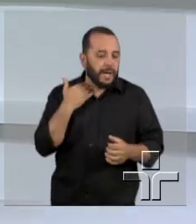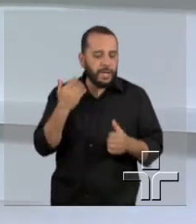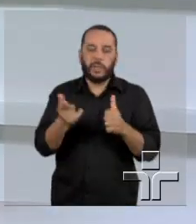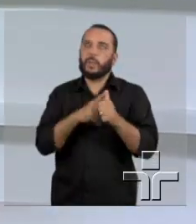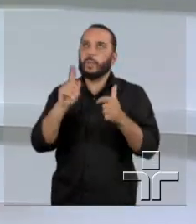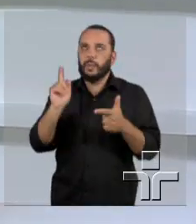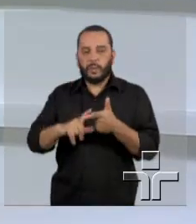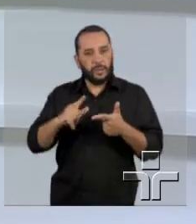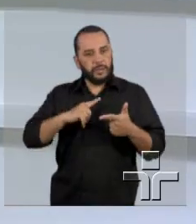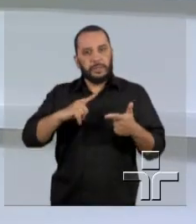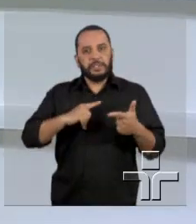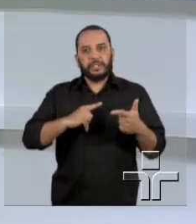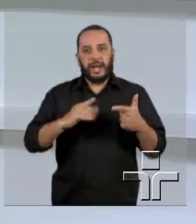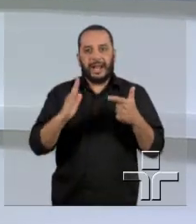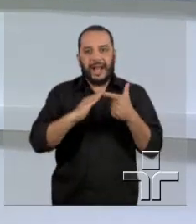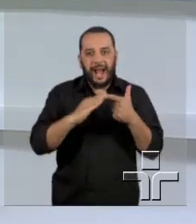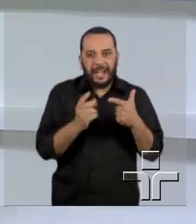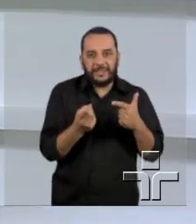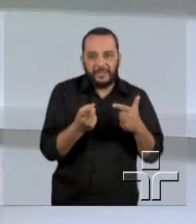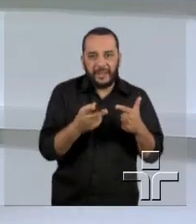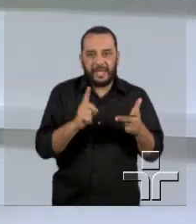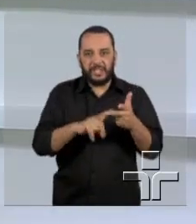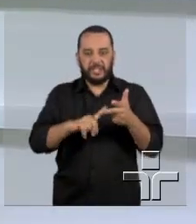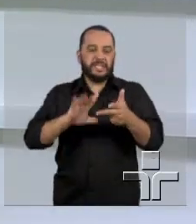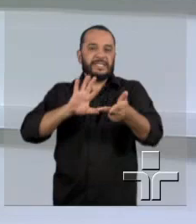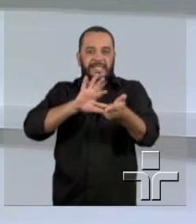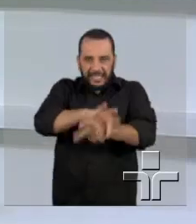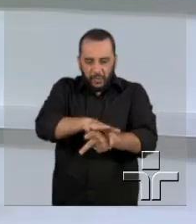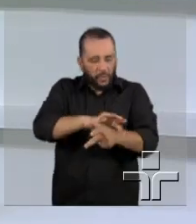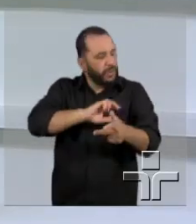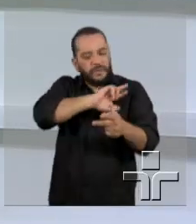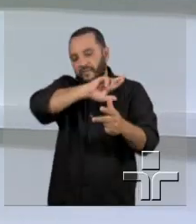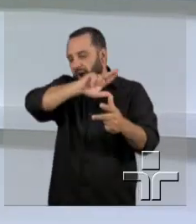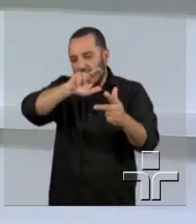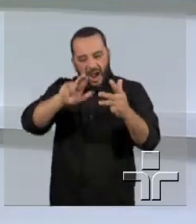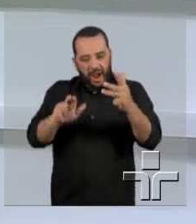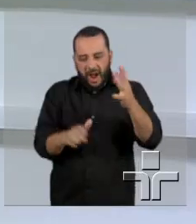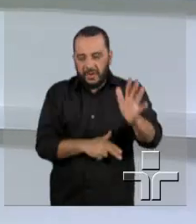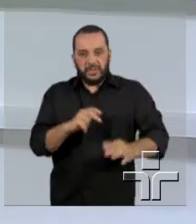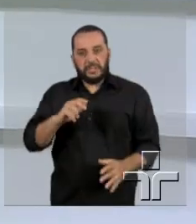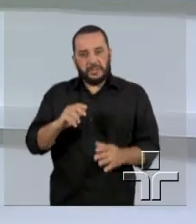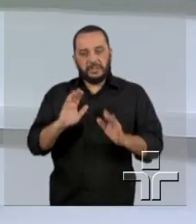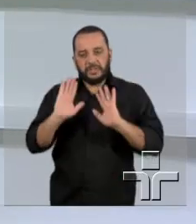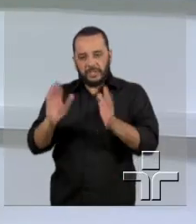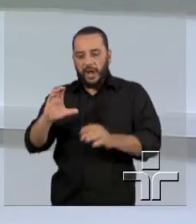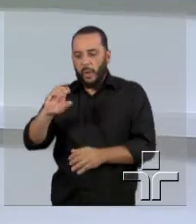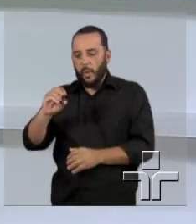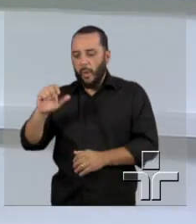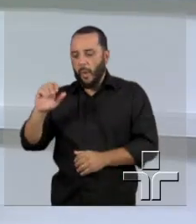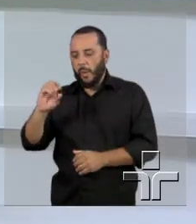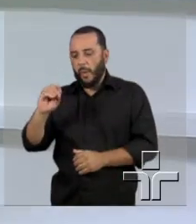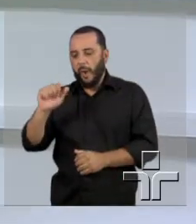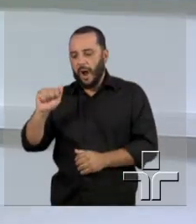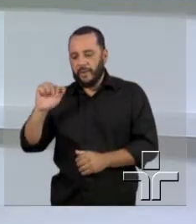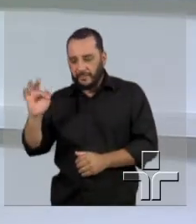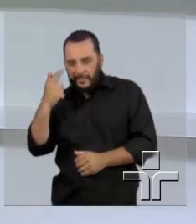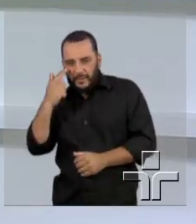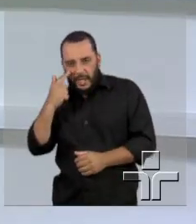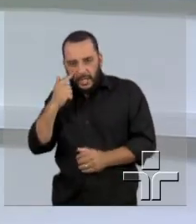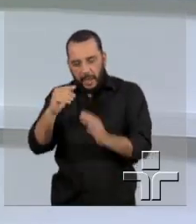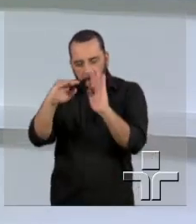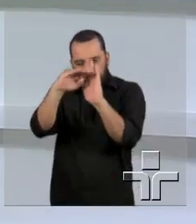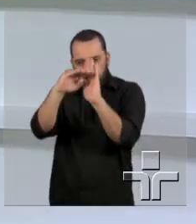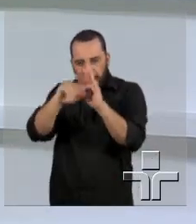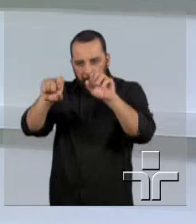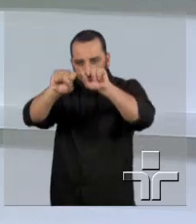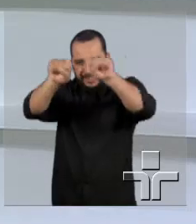Comissão de Valores Mobiliários, de seguradoras, e faz esse cruzamento automático em seus sistemas. Quando ele detecta uma movimentação